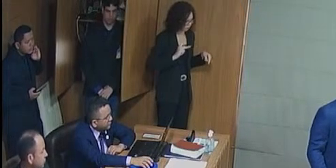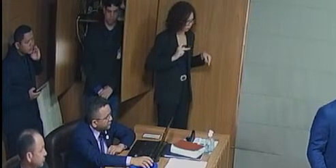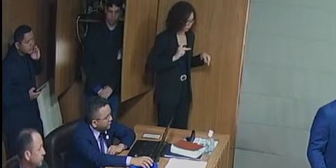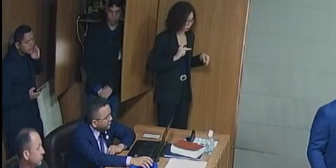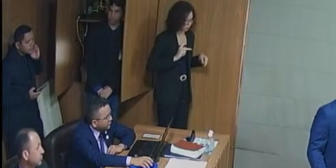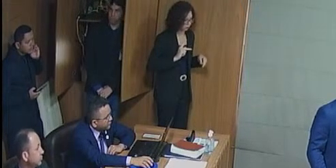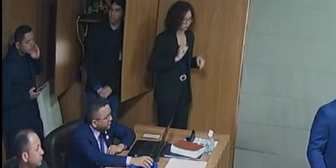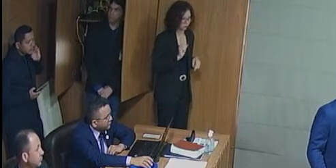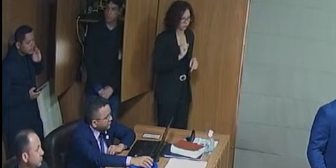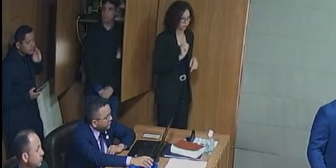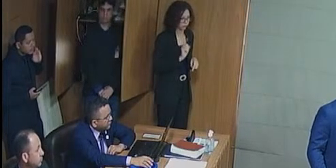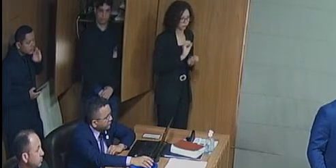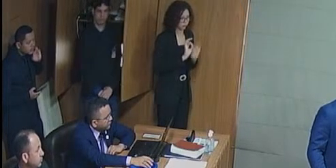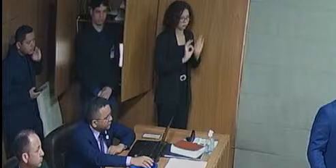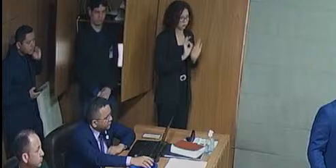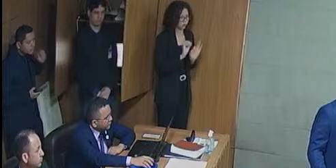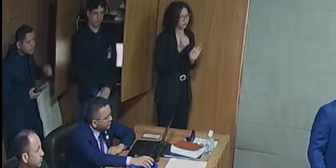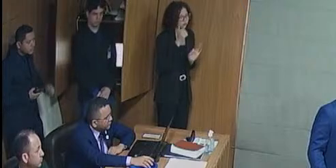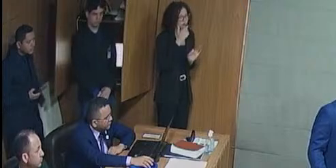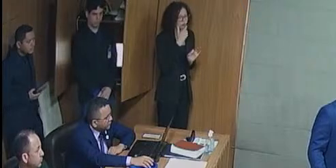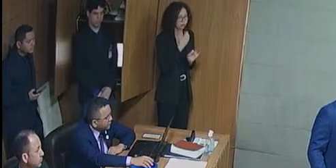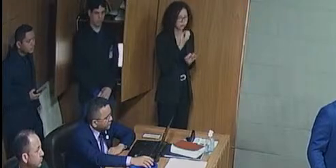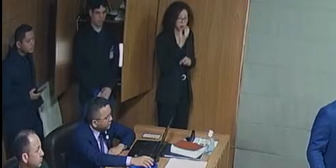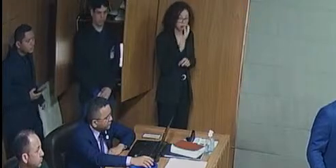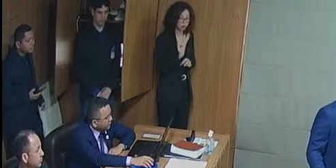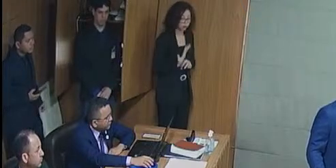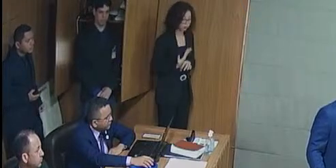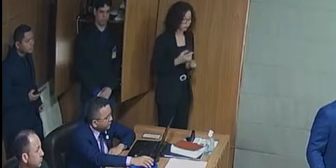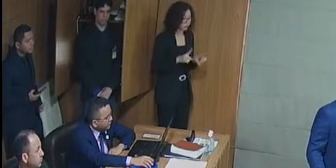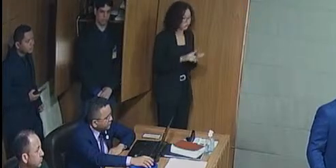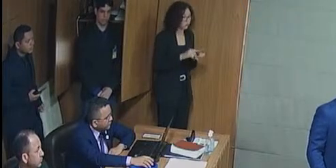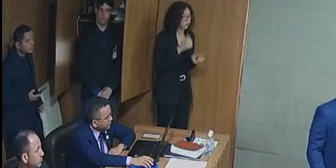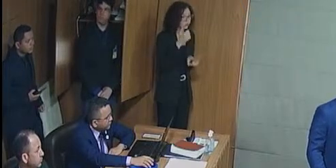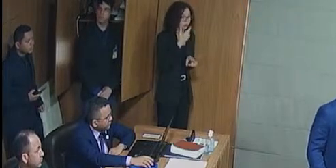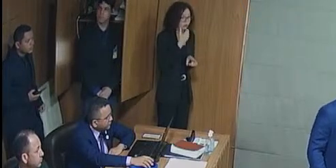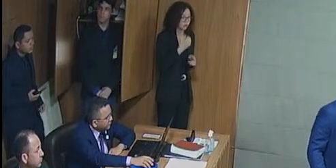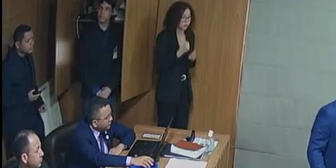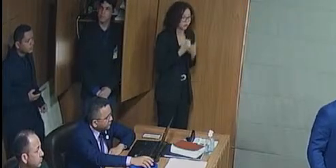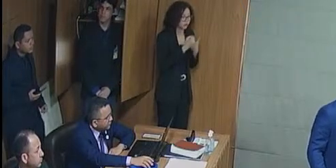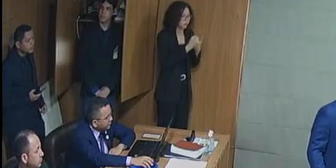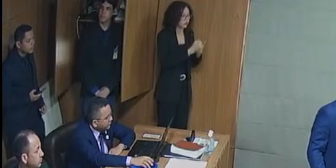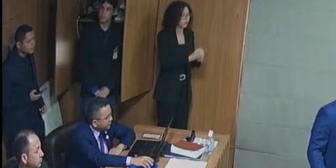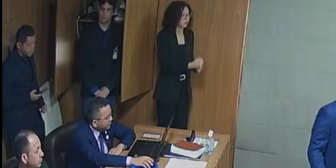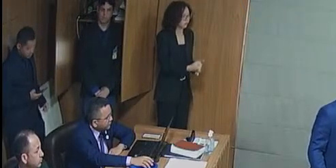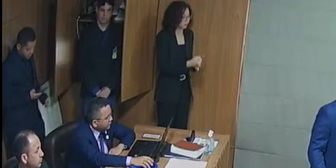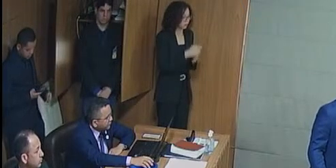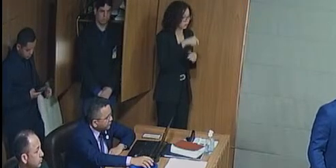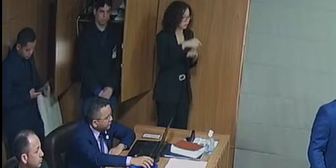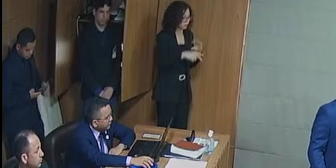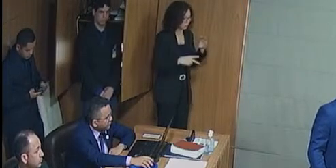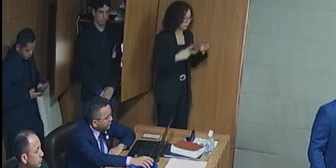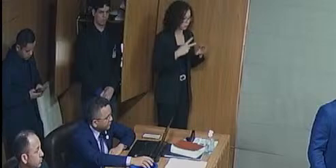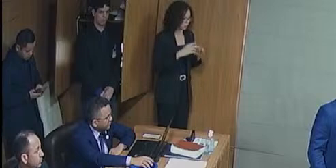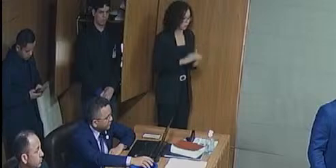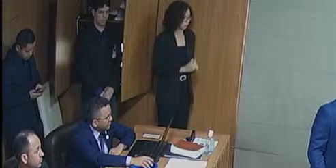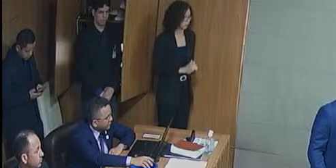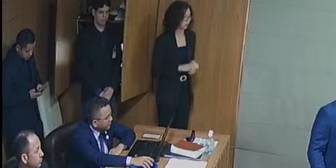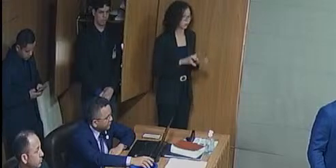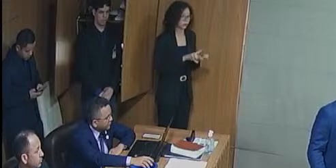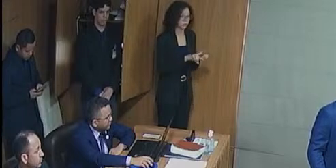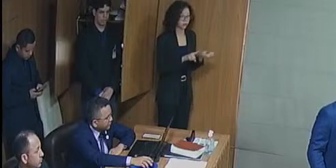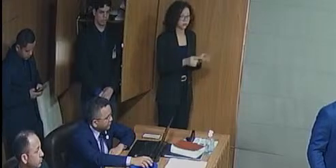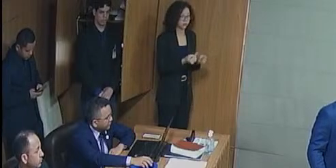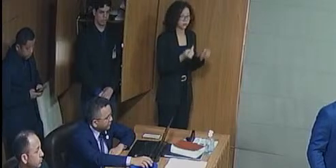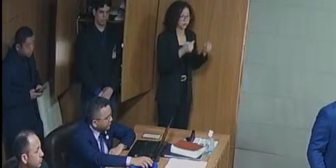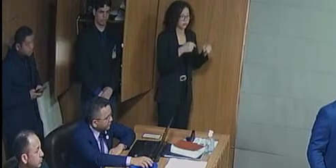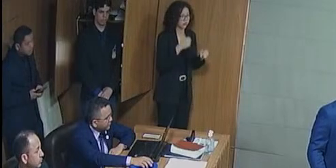que é formado por homens e mulheres boas que inclusive homens e mulheres que ajudam esta casa mas é contra